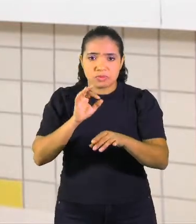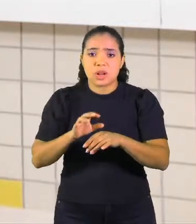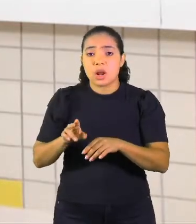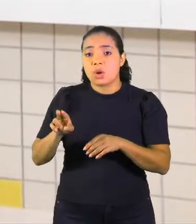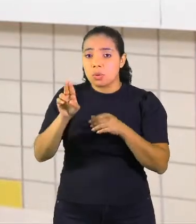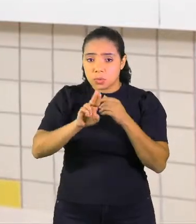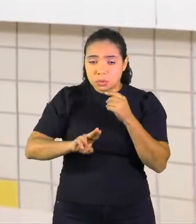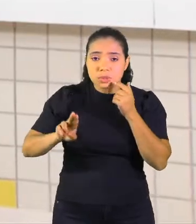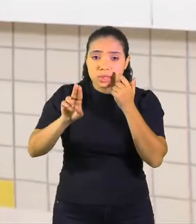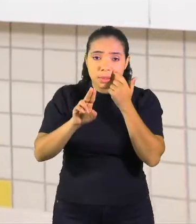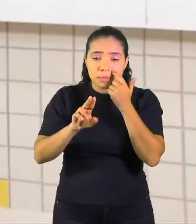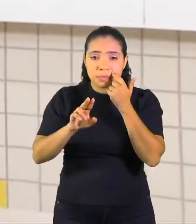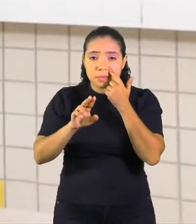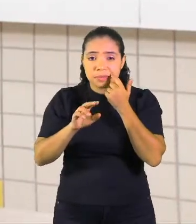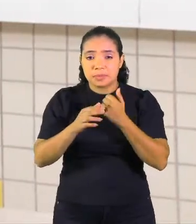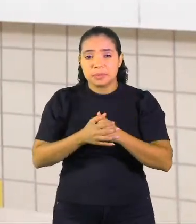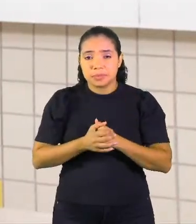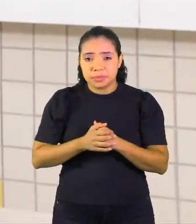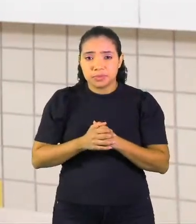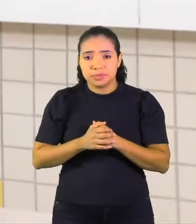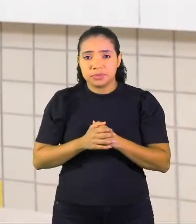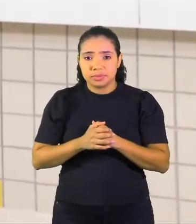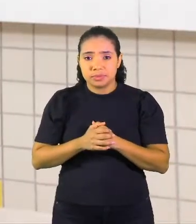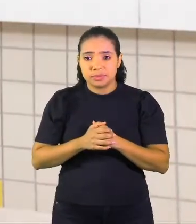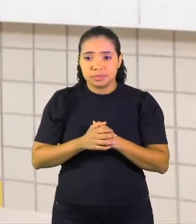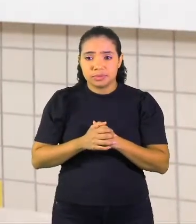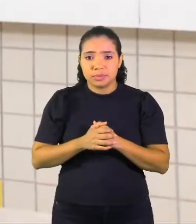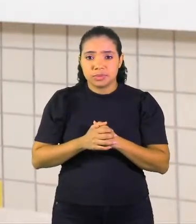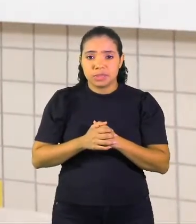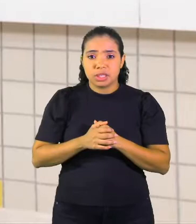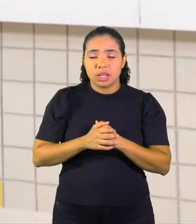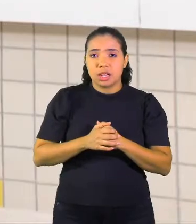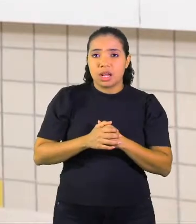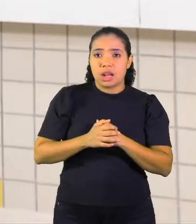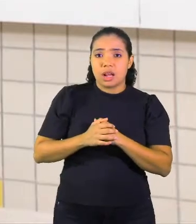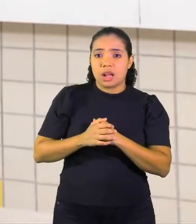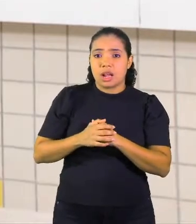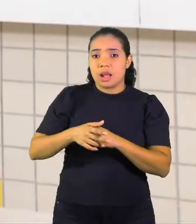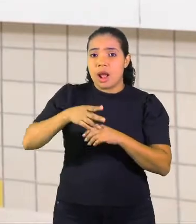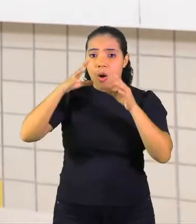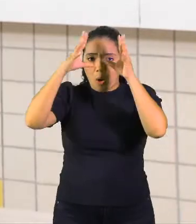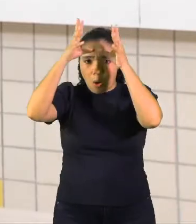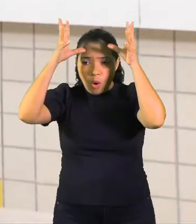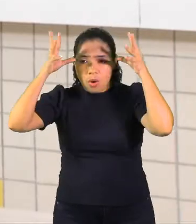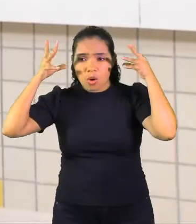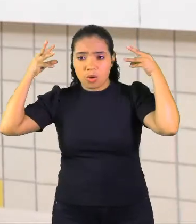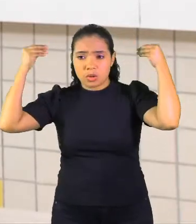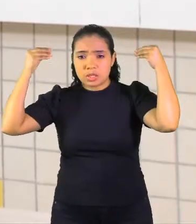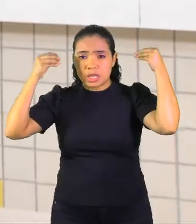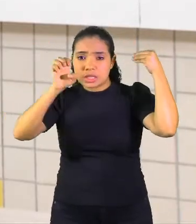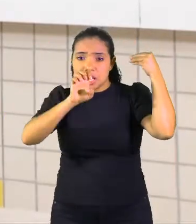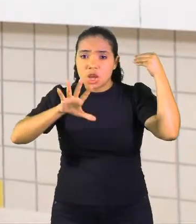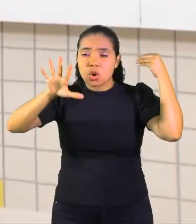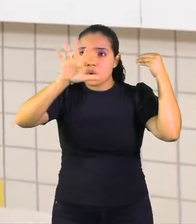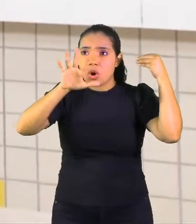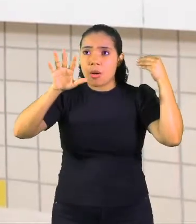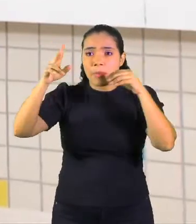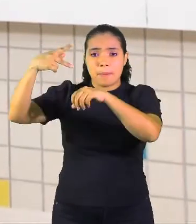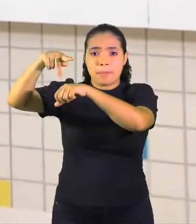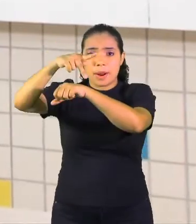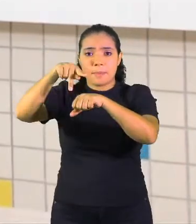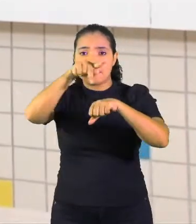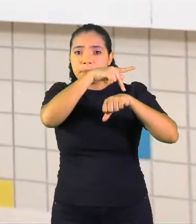usando os imigrantes holandeses, europeus, principalmente